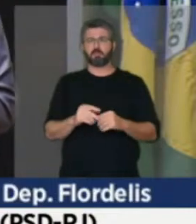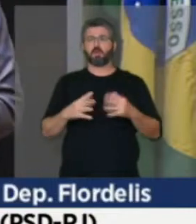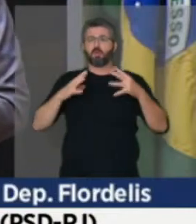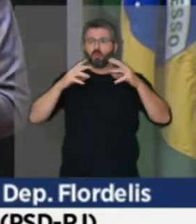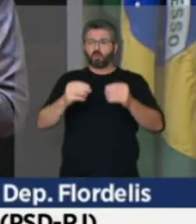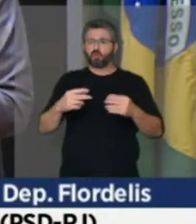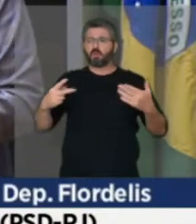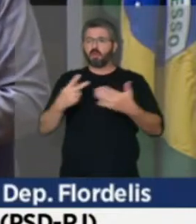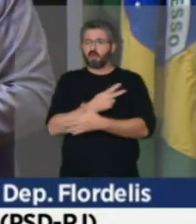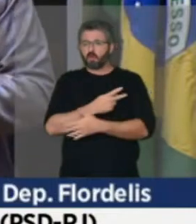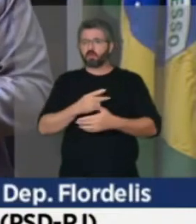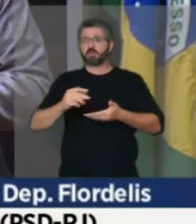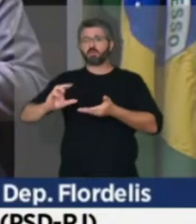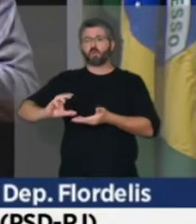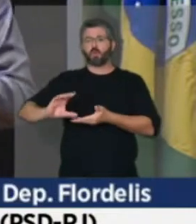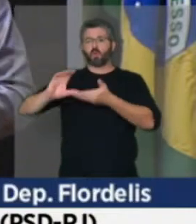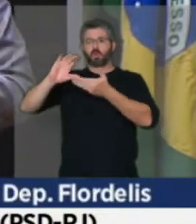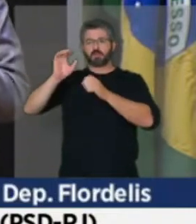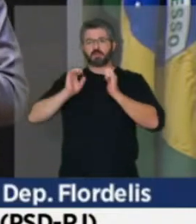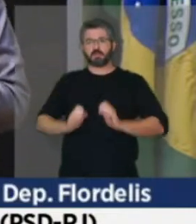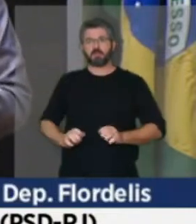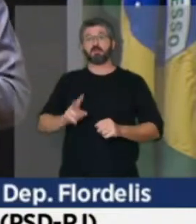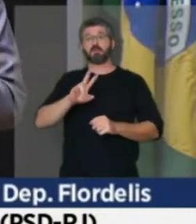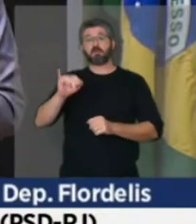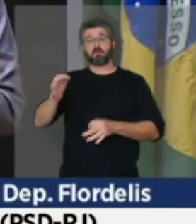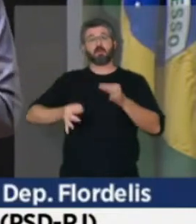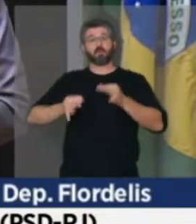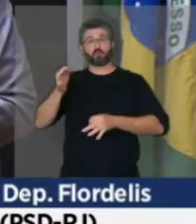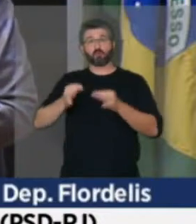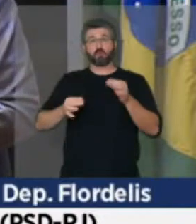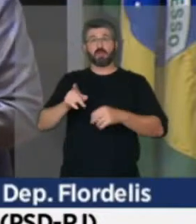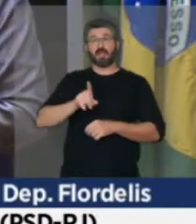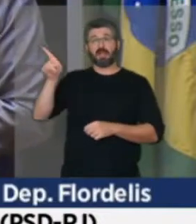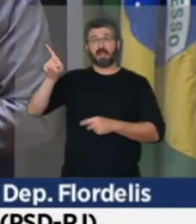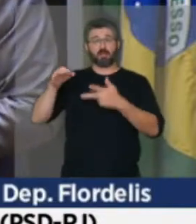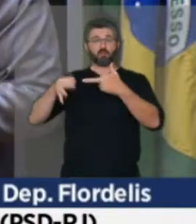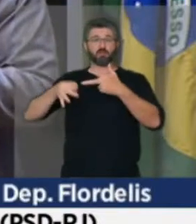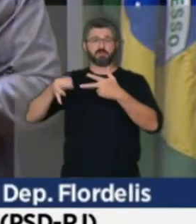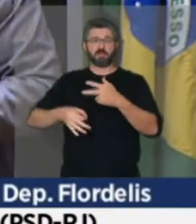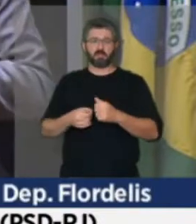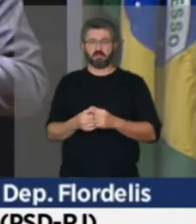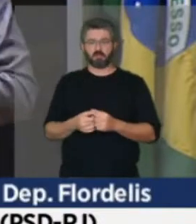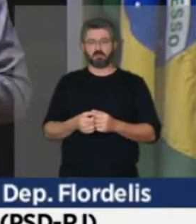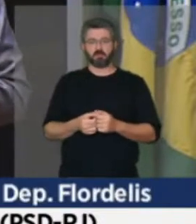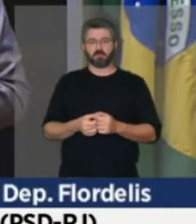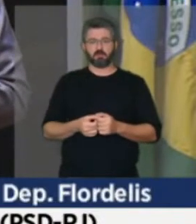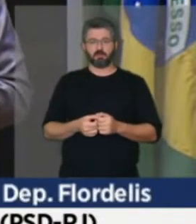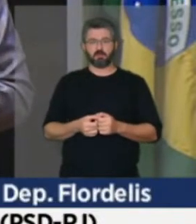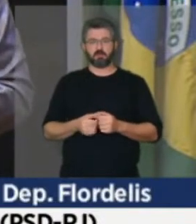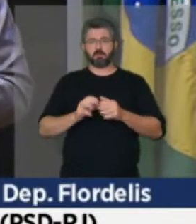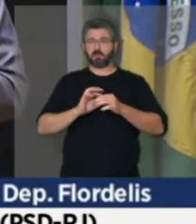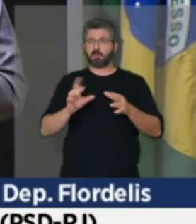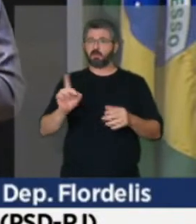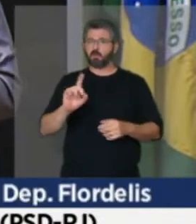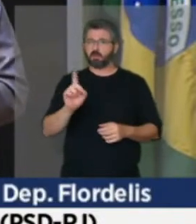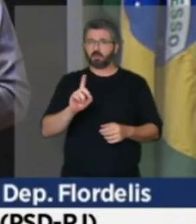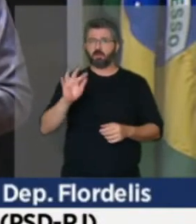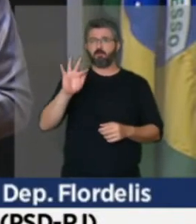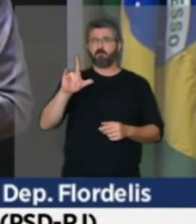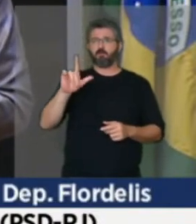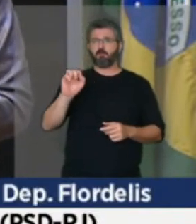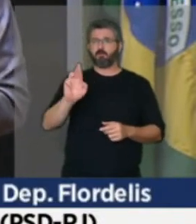ao Conselho de Ética serão objeto de julgamento perante o Judiciário. Não deixem a Flor de